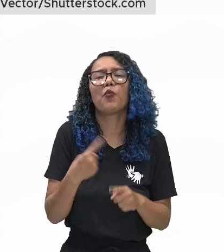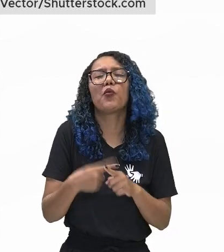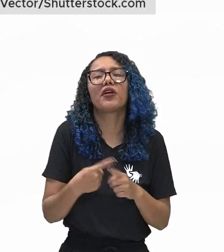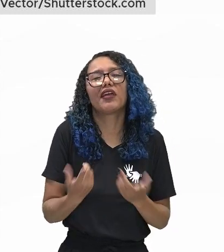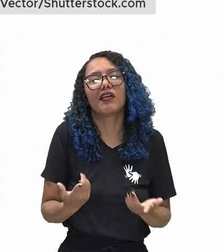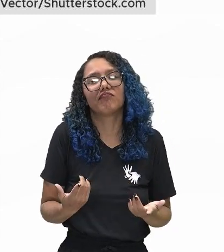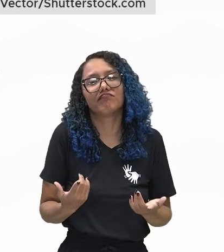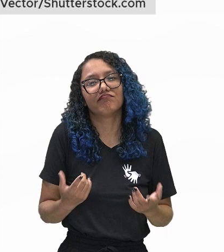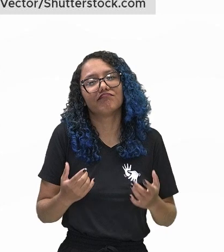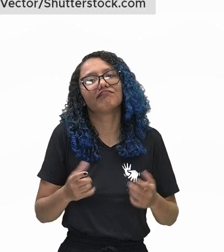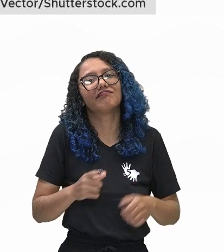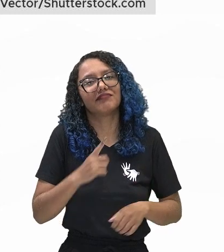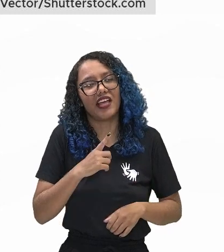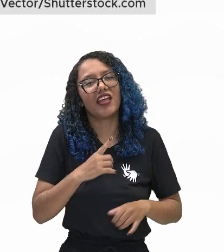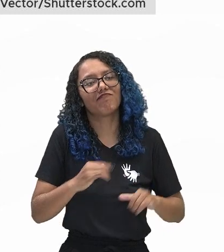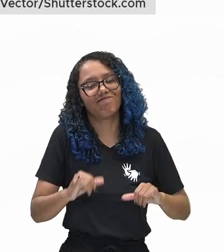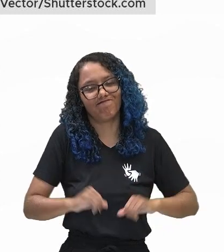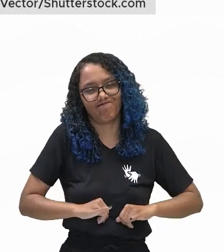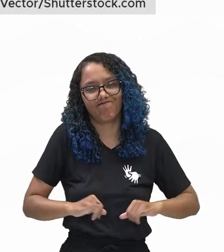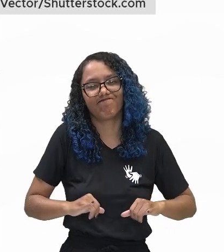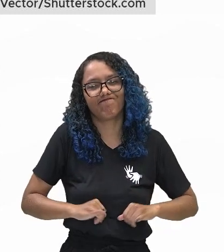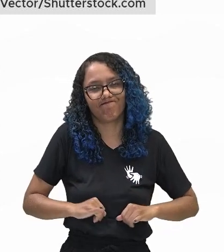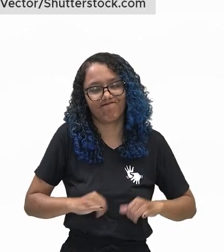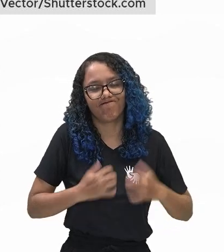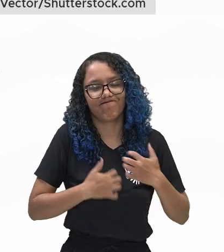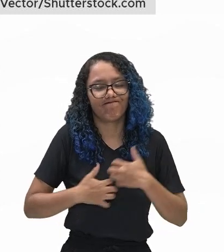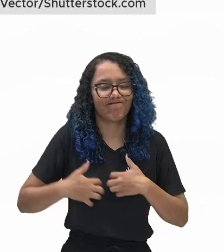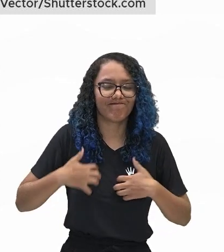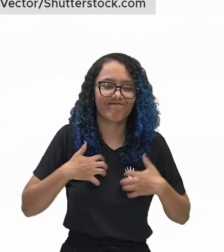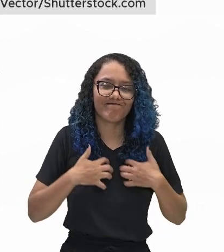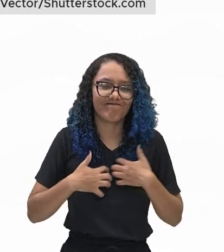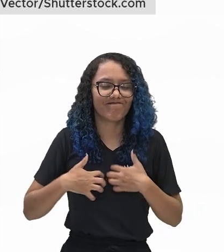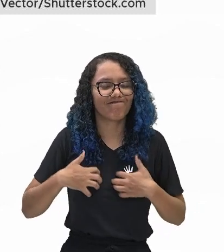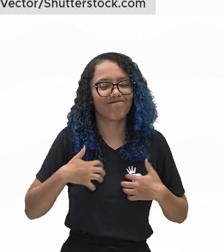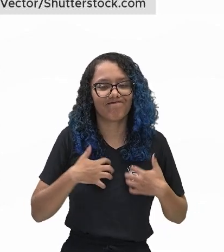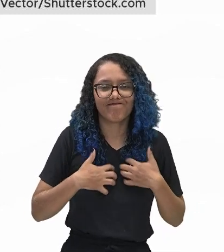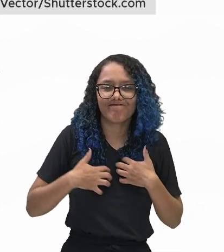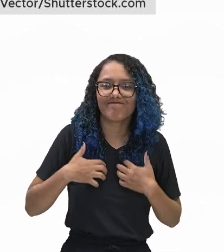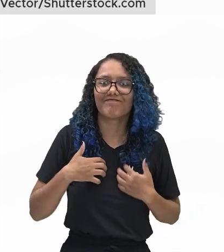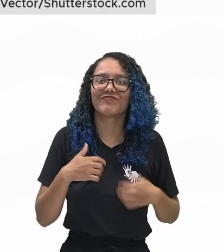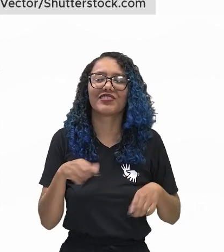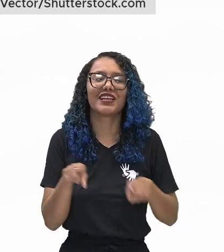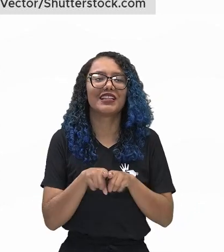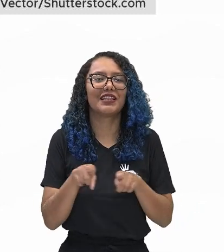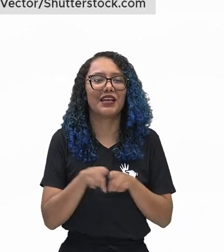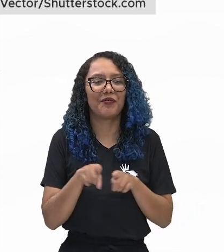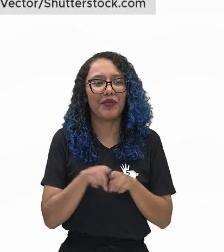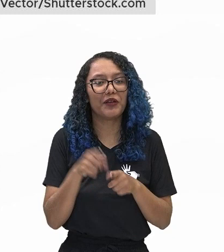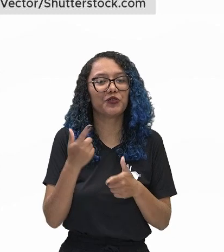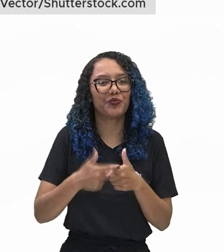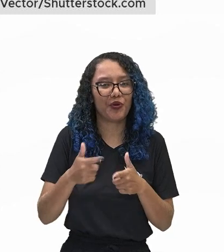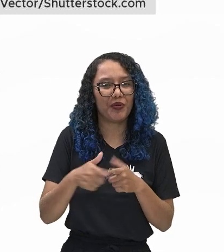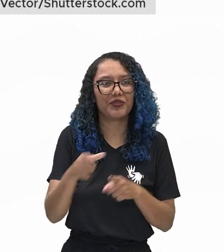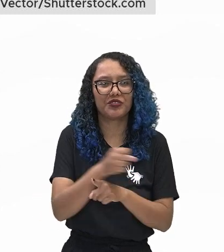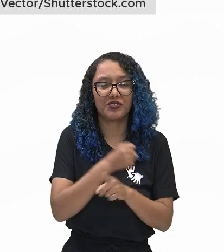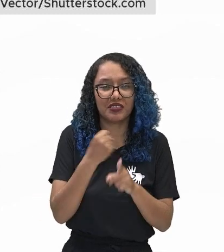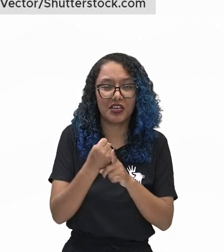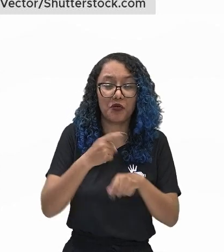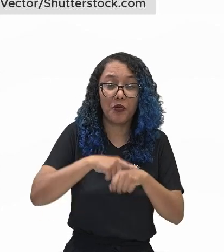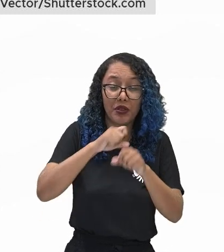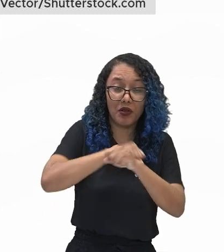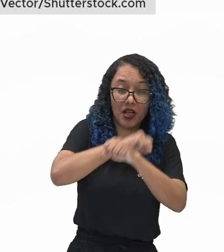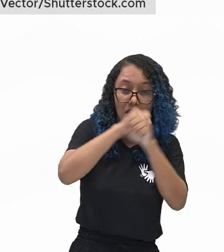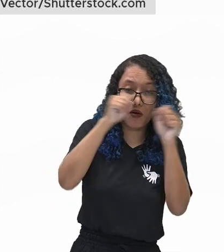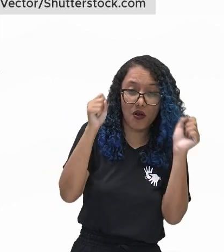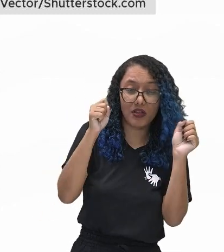a angústia, a exploração social. Nós somos explorados todos os dias, do momento que a gente acorda ao momento que a gente vai